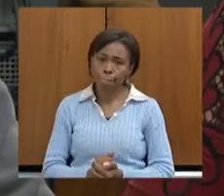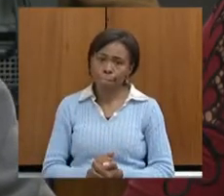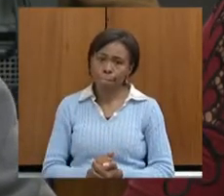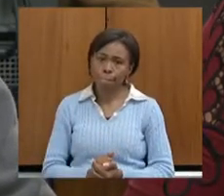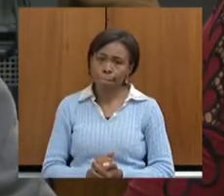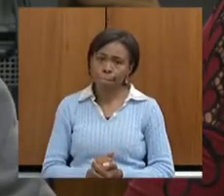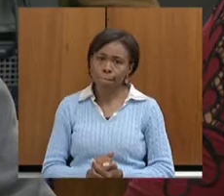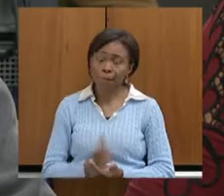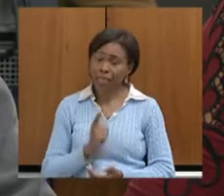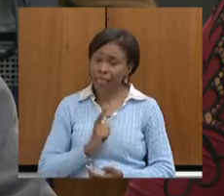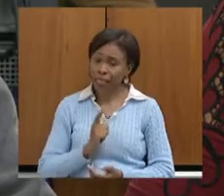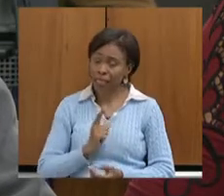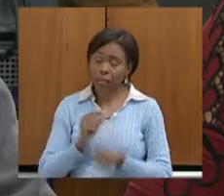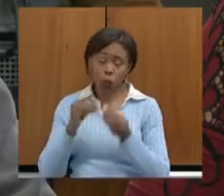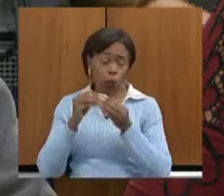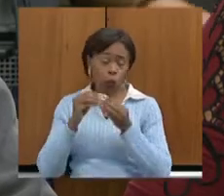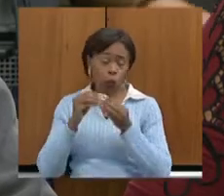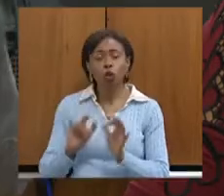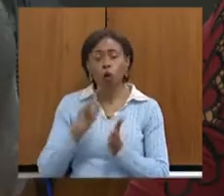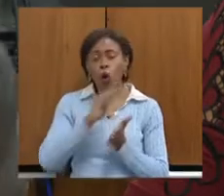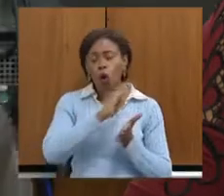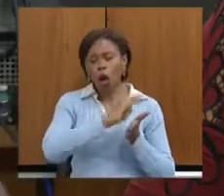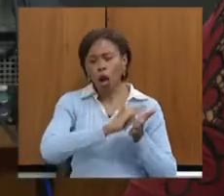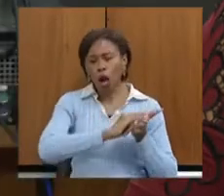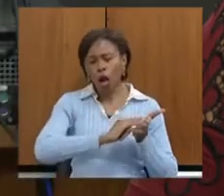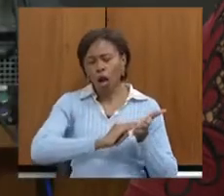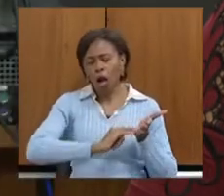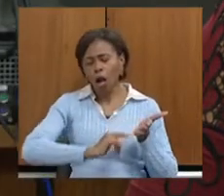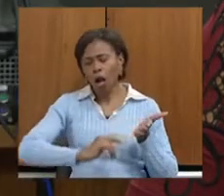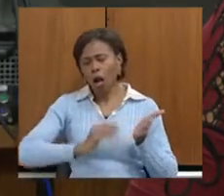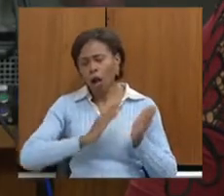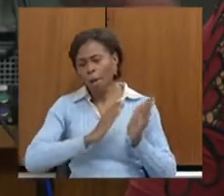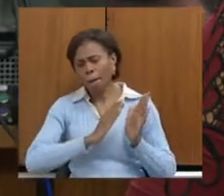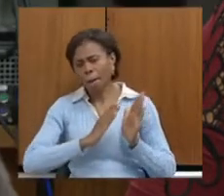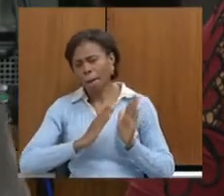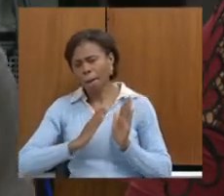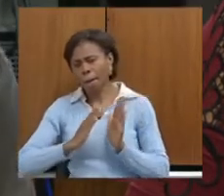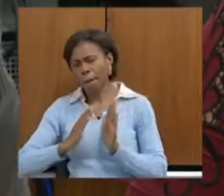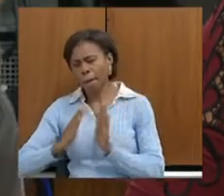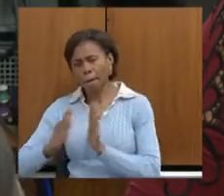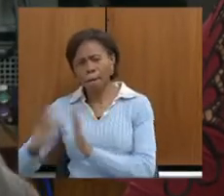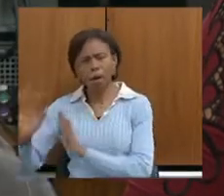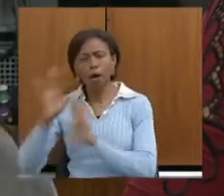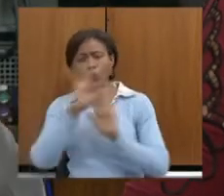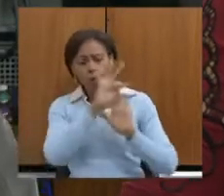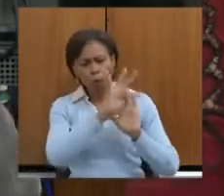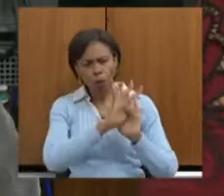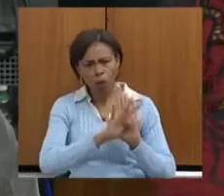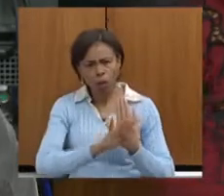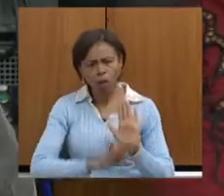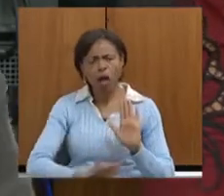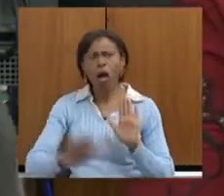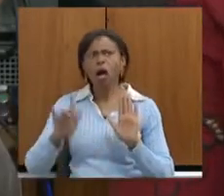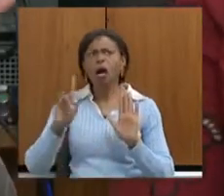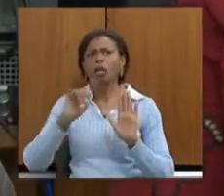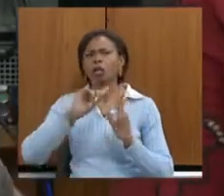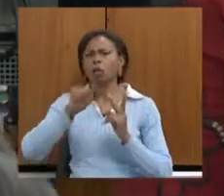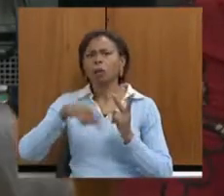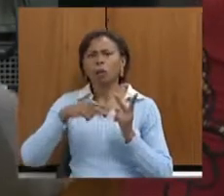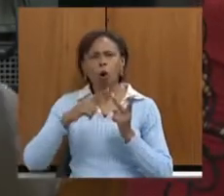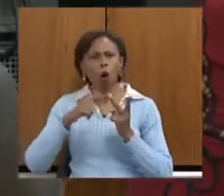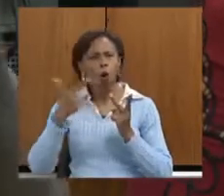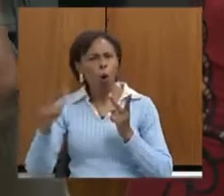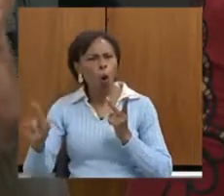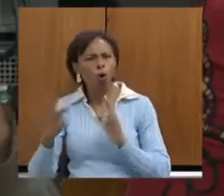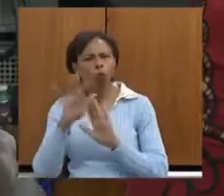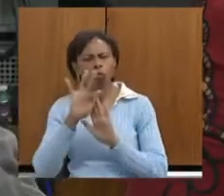os atingidos tenho o atingido o cadastro era são formulário depois do formulário passou a ser um formulário